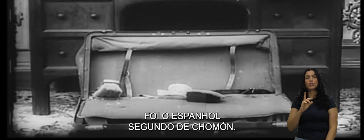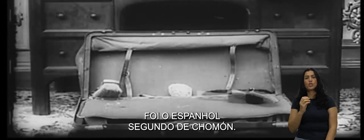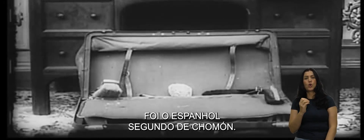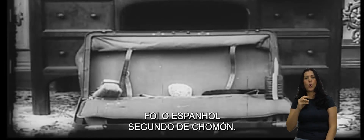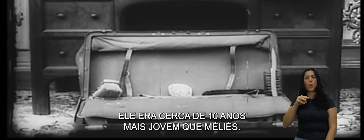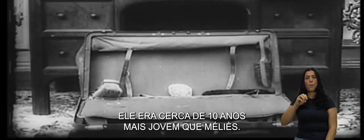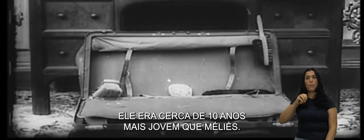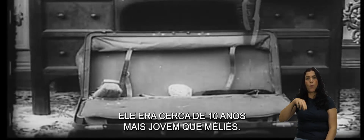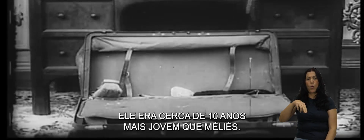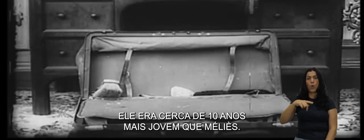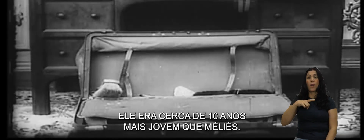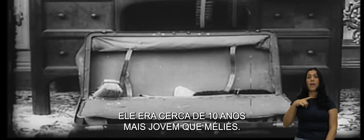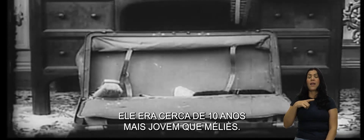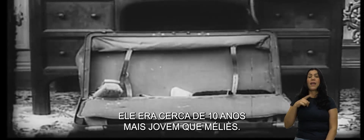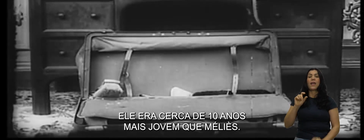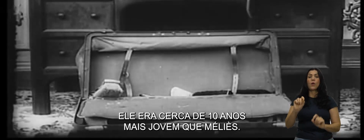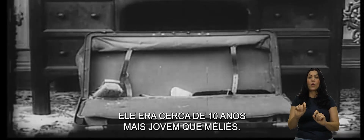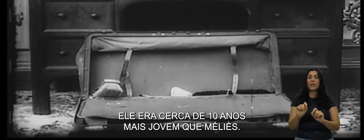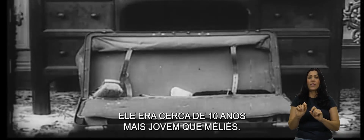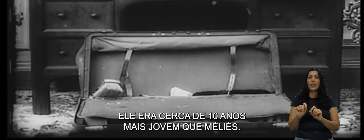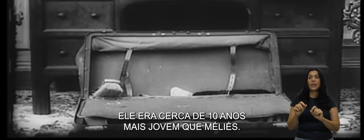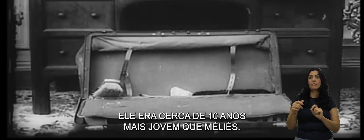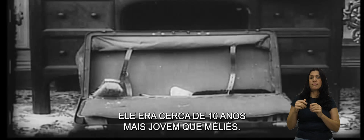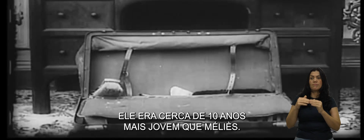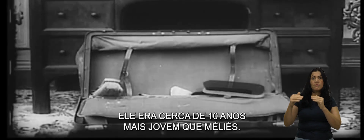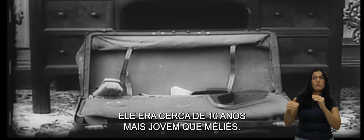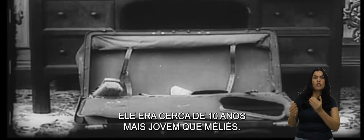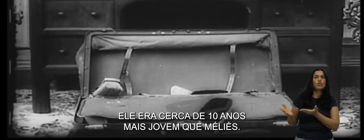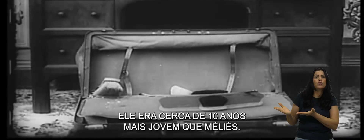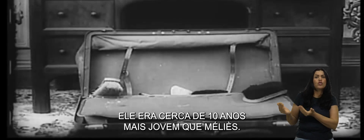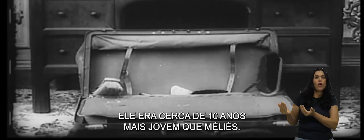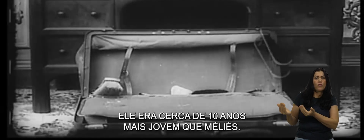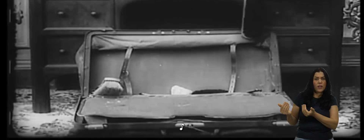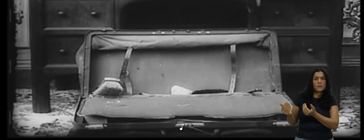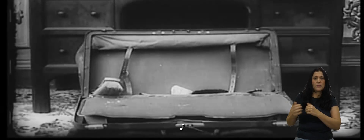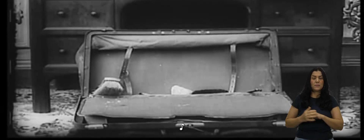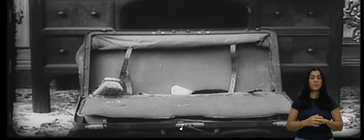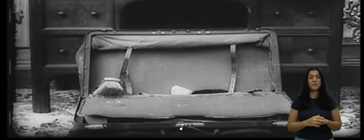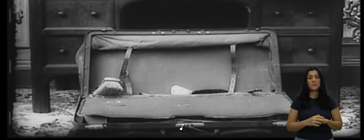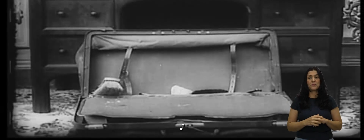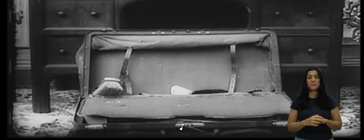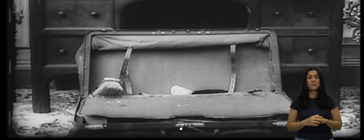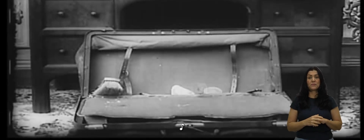Chaumont. Ele era cerca de 10 anos mais jovem que Méliès.